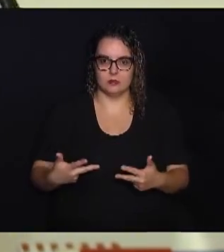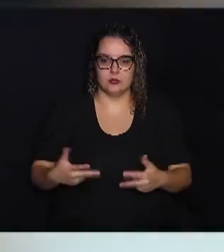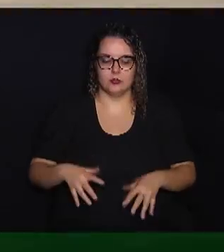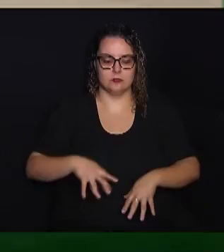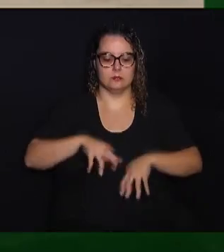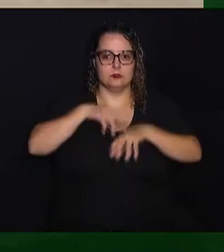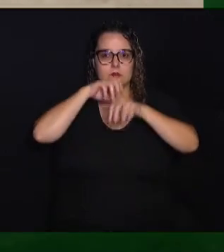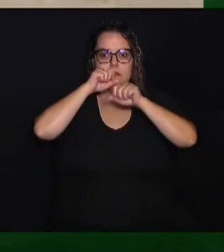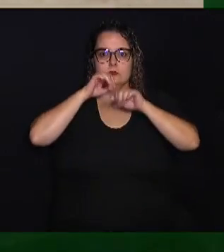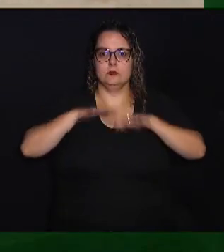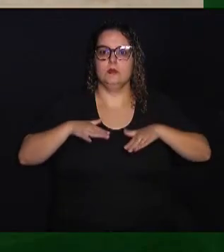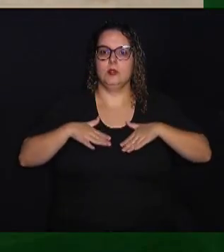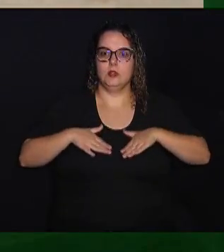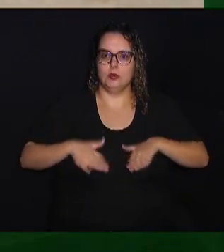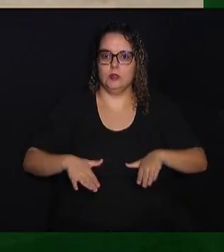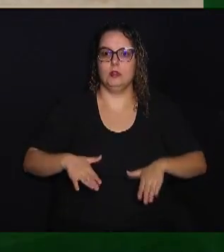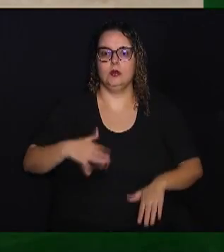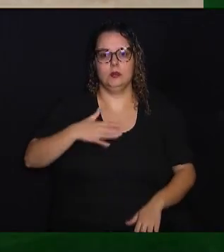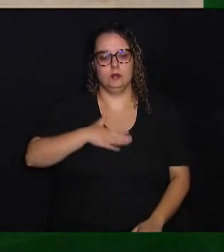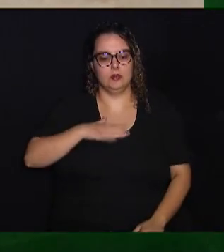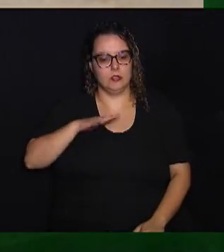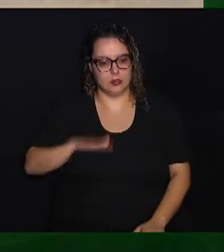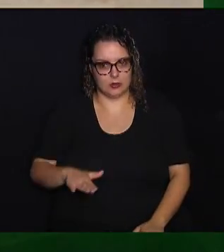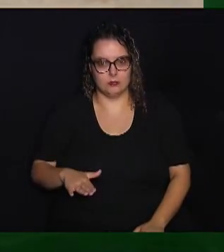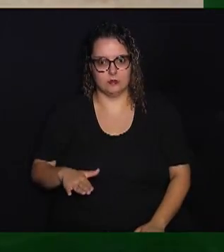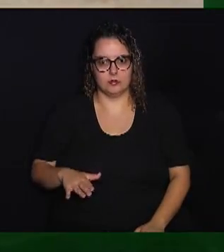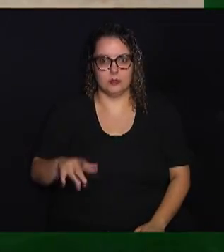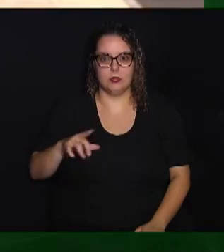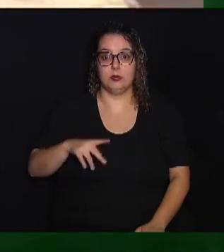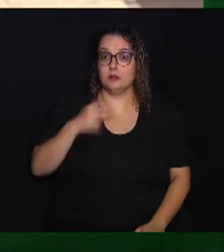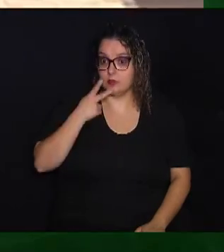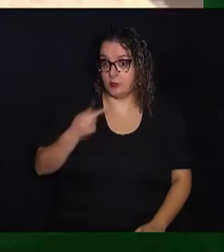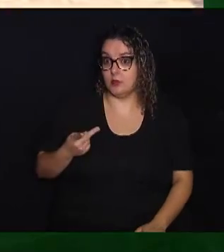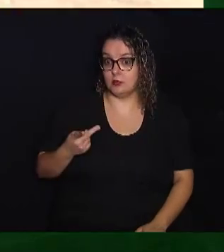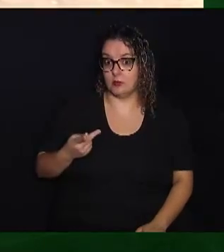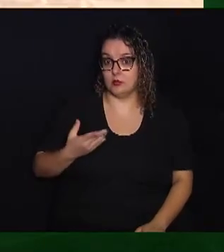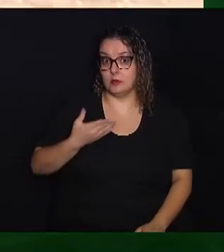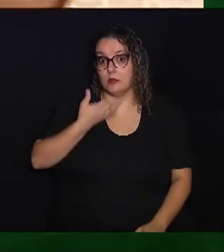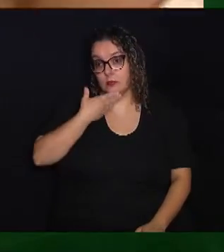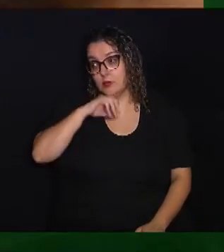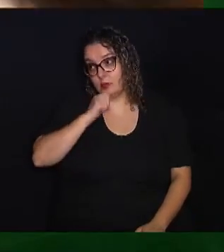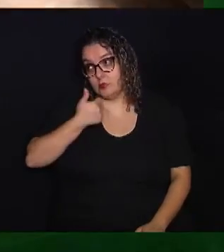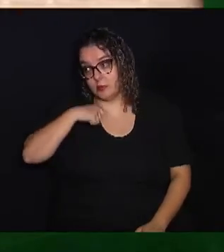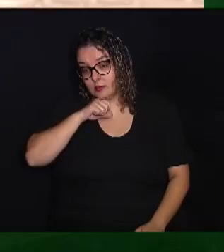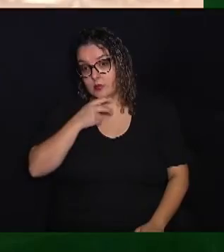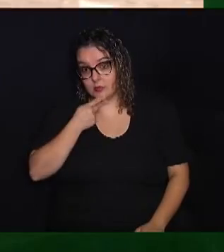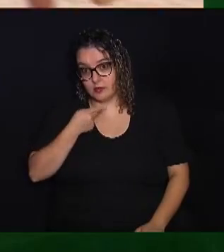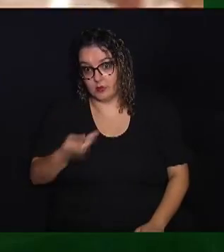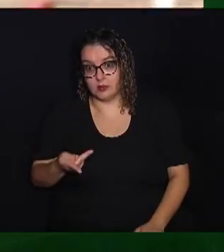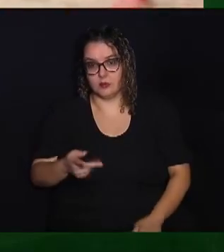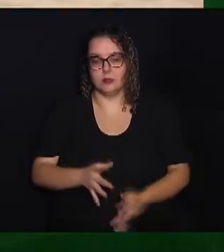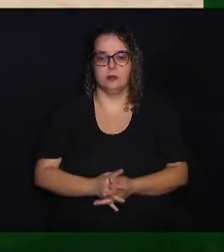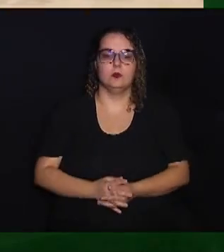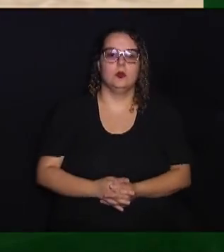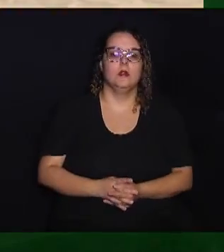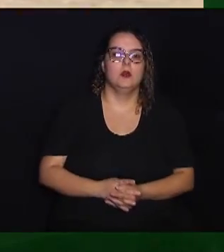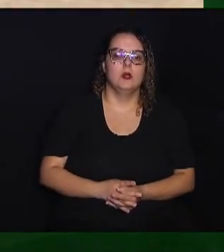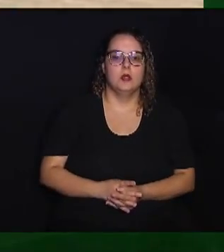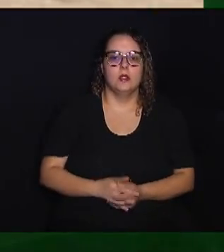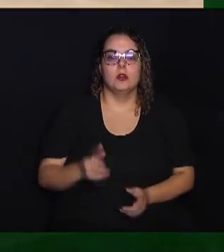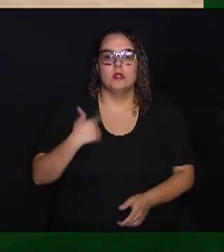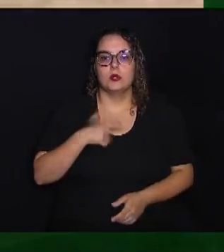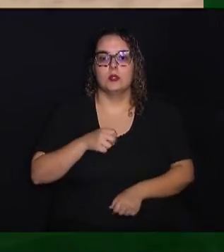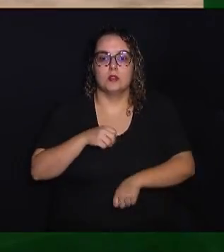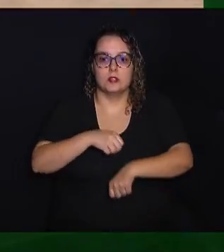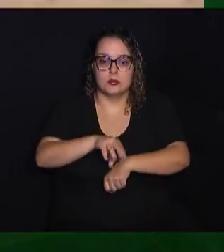Respira, se acalma, estou aqui. Eu ainda tenho uma fala que eu falo para os meus pais, nós indicamos e orientamos as